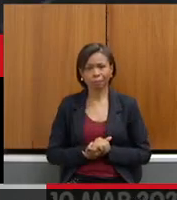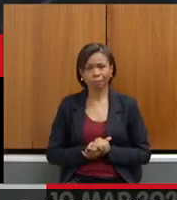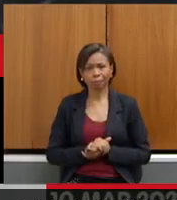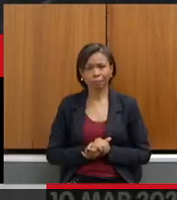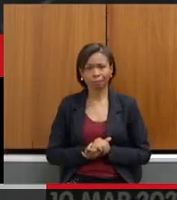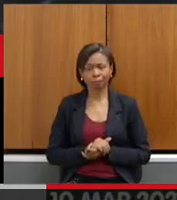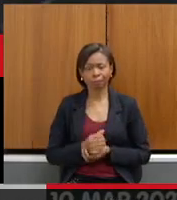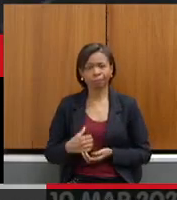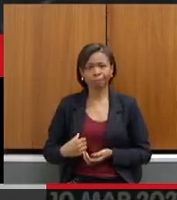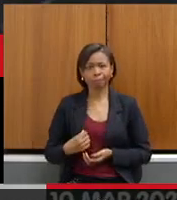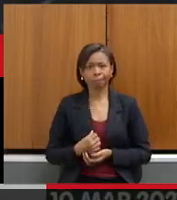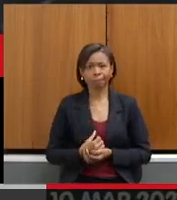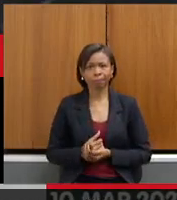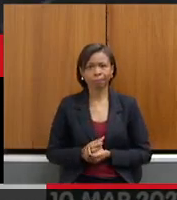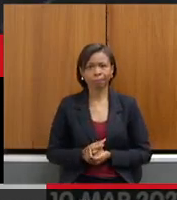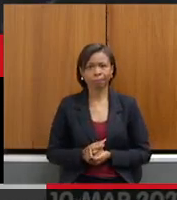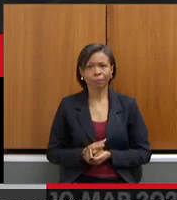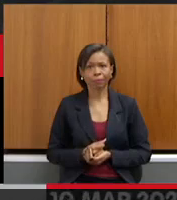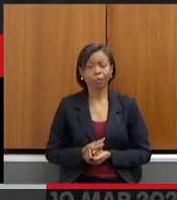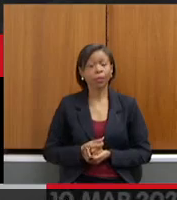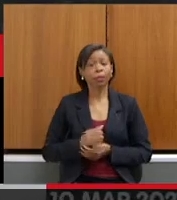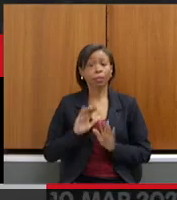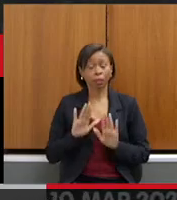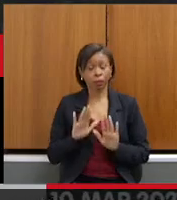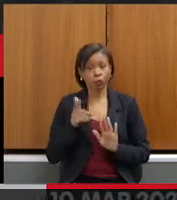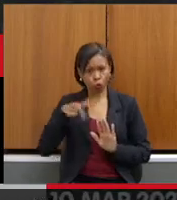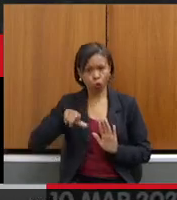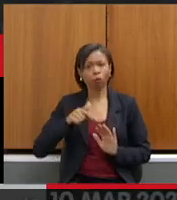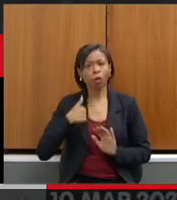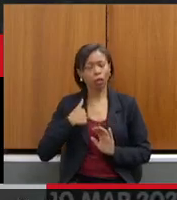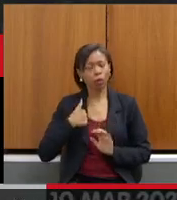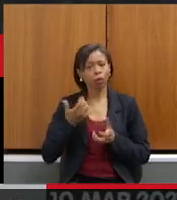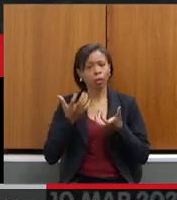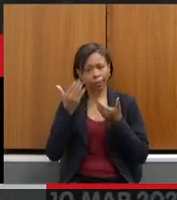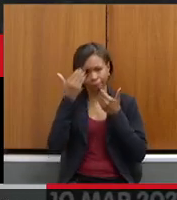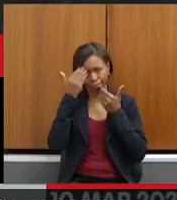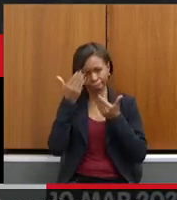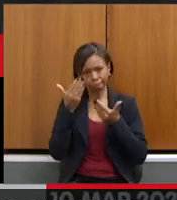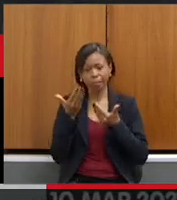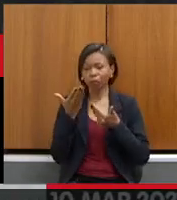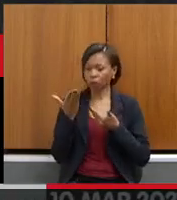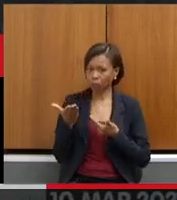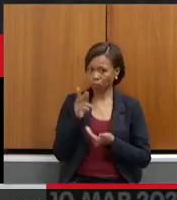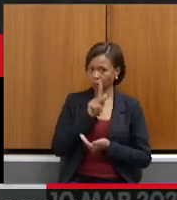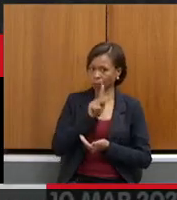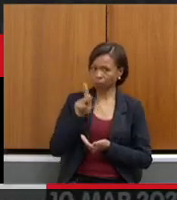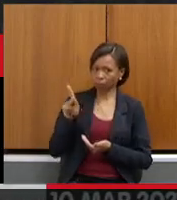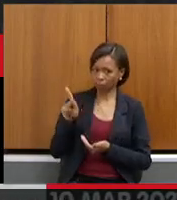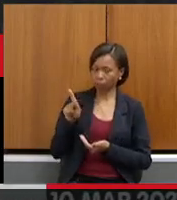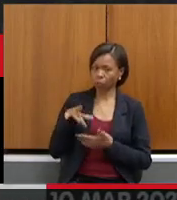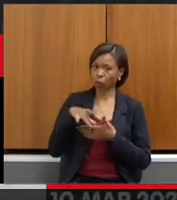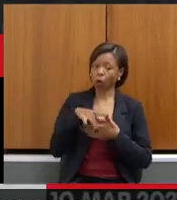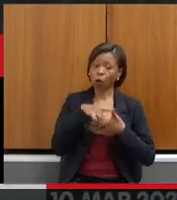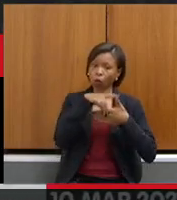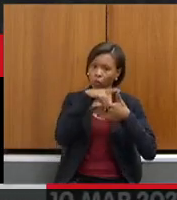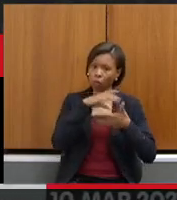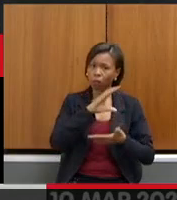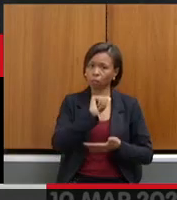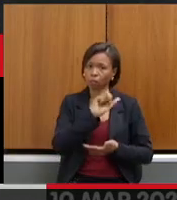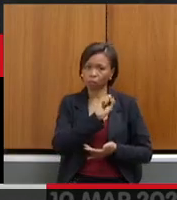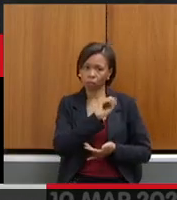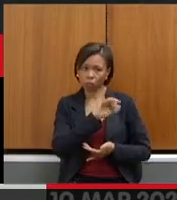o presidente eu dizia que primeiro gostaria de agradecer a vossa excelência a o líder do nosso bloco Deputado